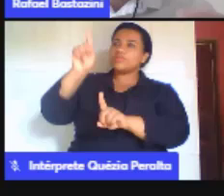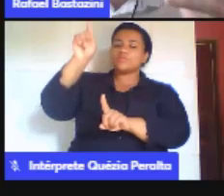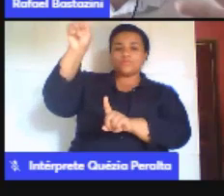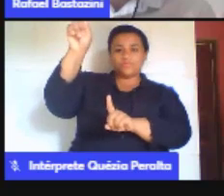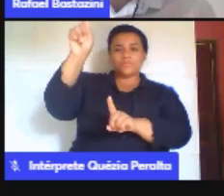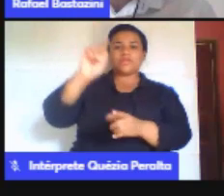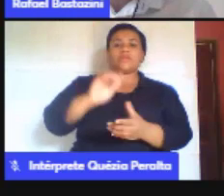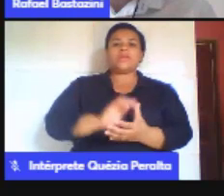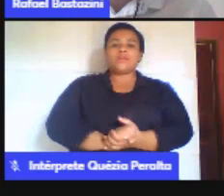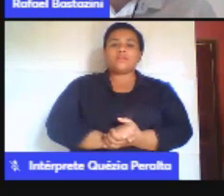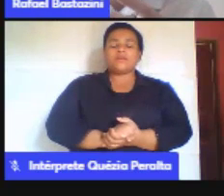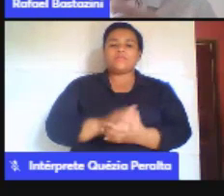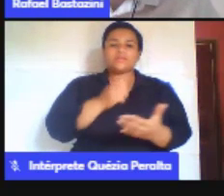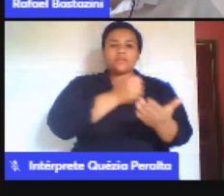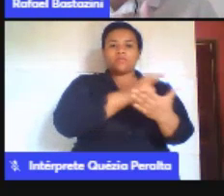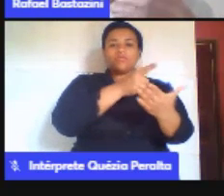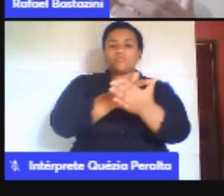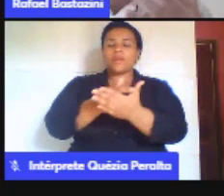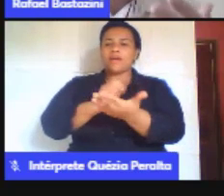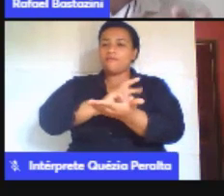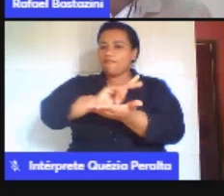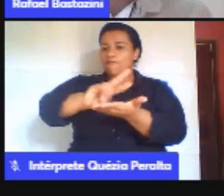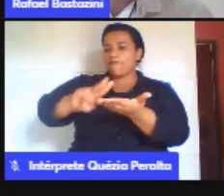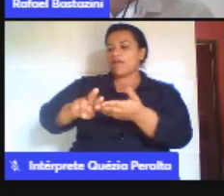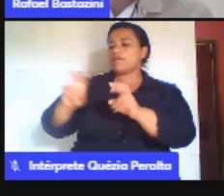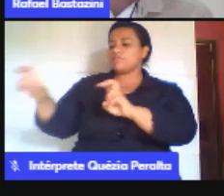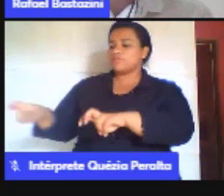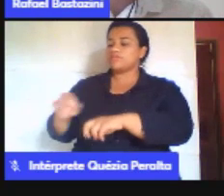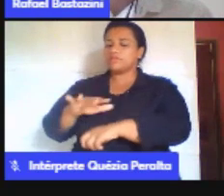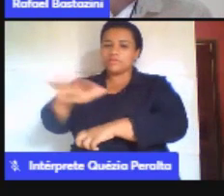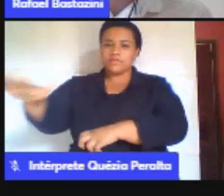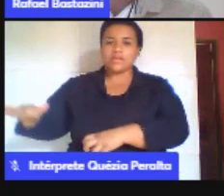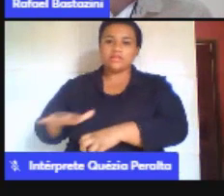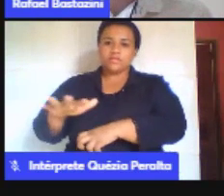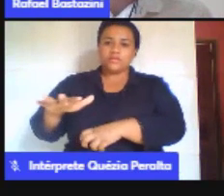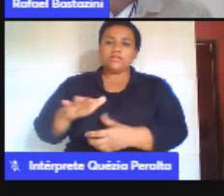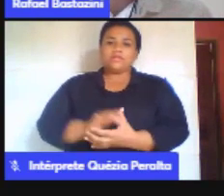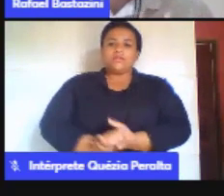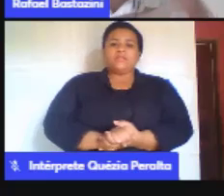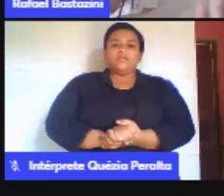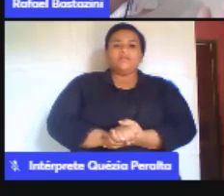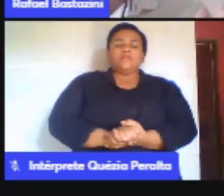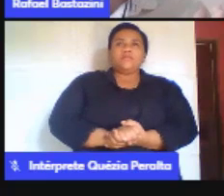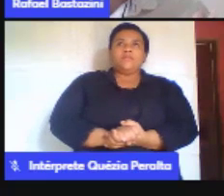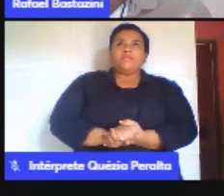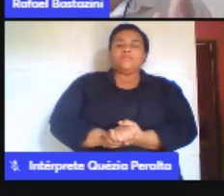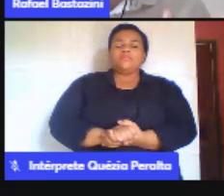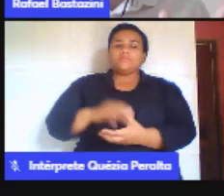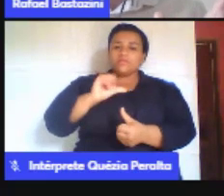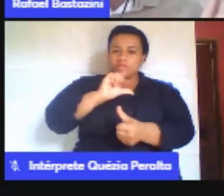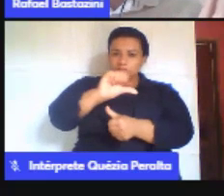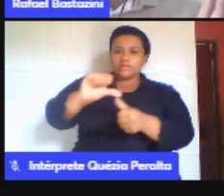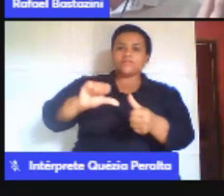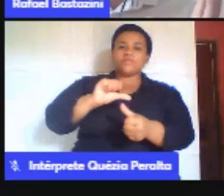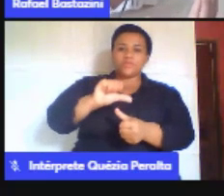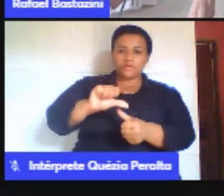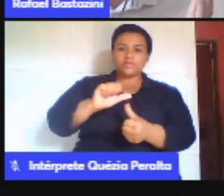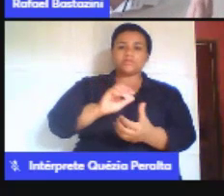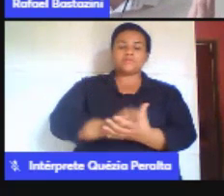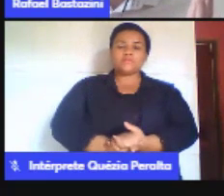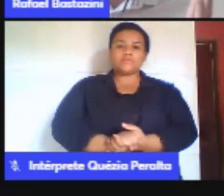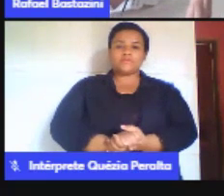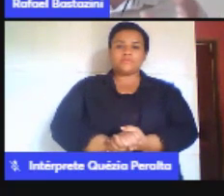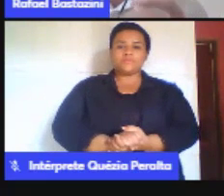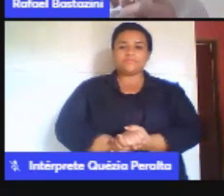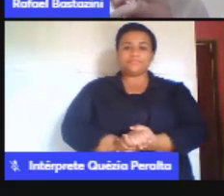terras desses pequenos proprietários que não acompanharam esse processo de modernização, mas não acompanharam não porque